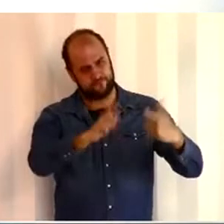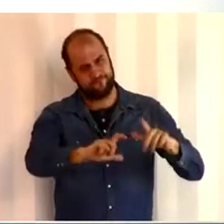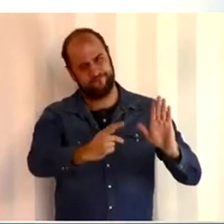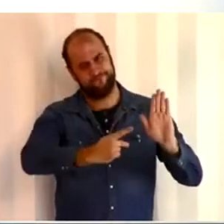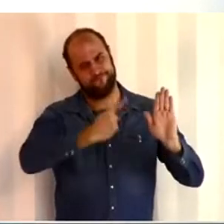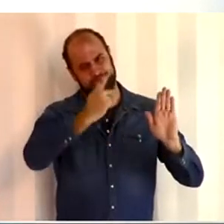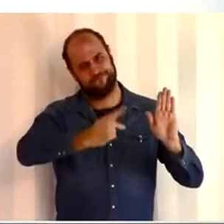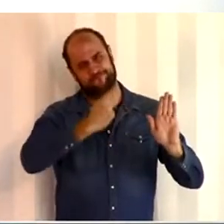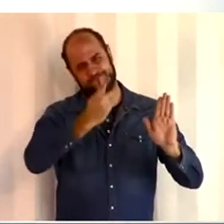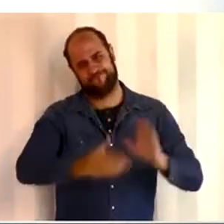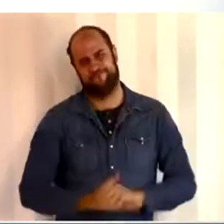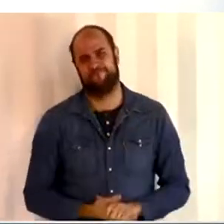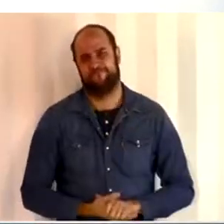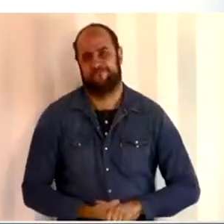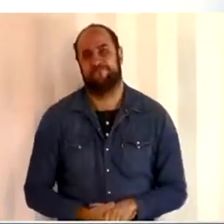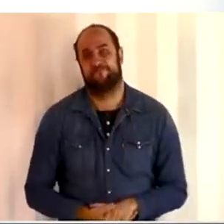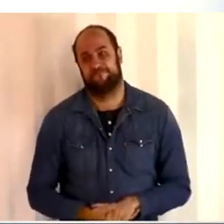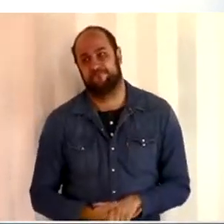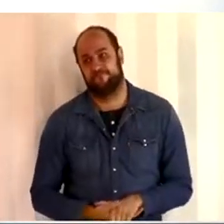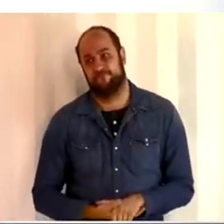Haverá um momento em que Deus vai trocar o líder.